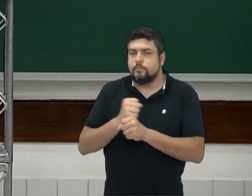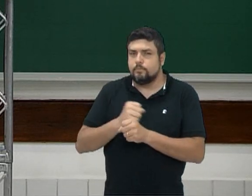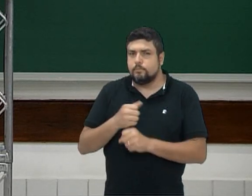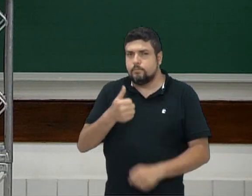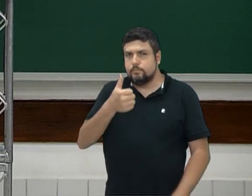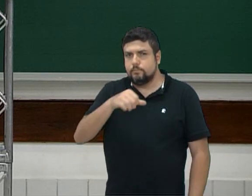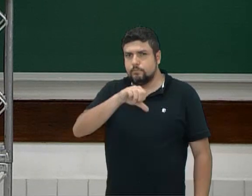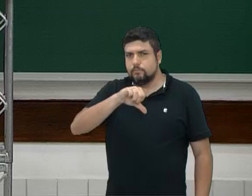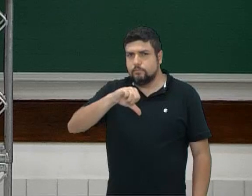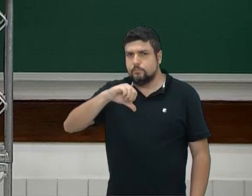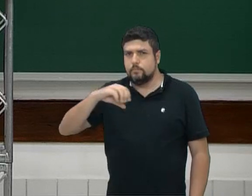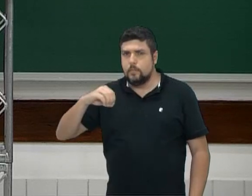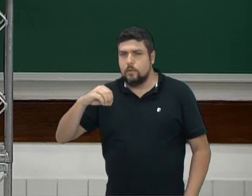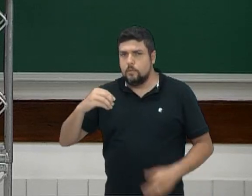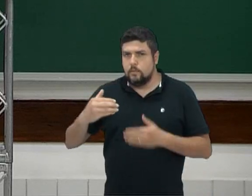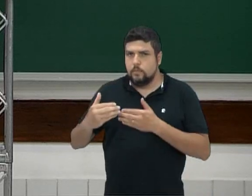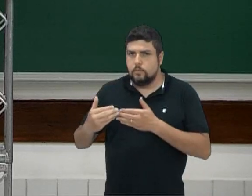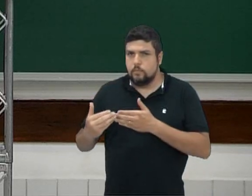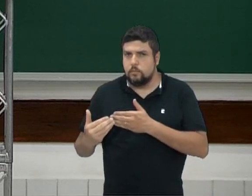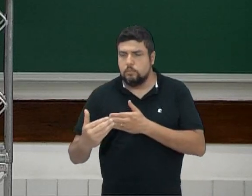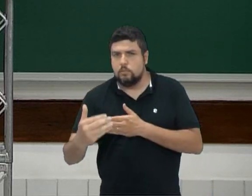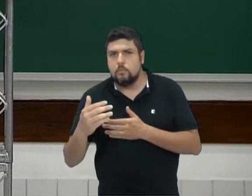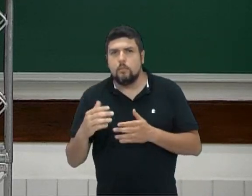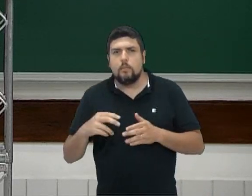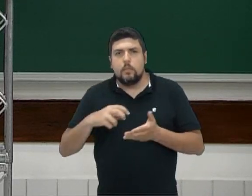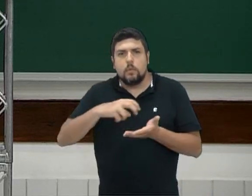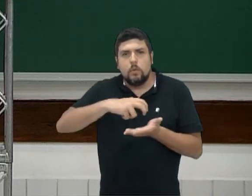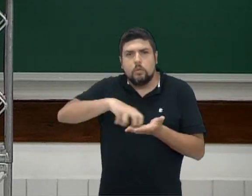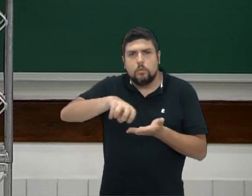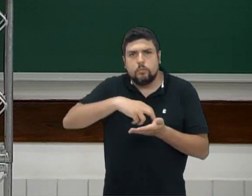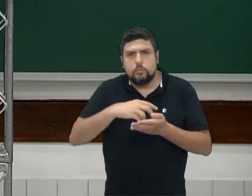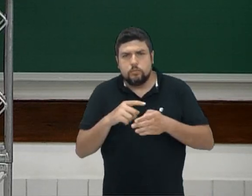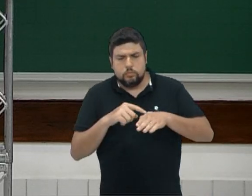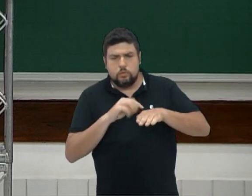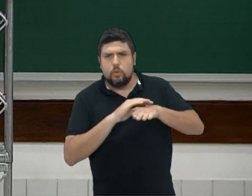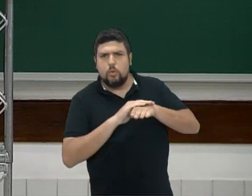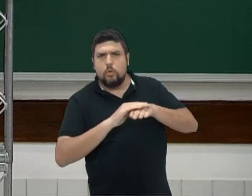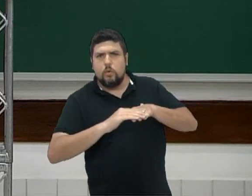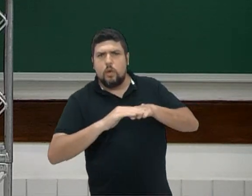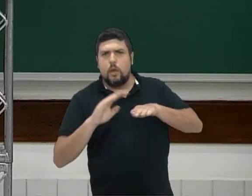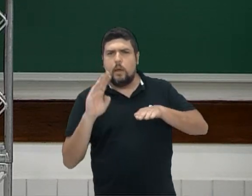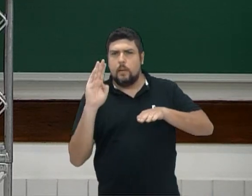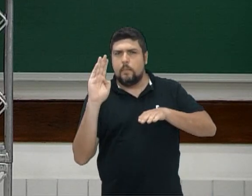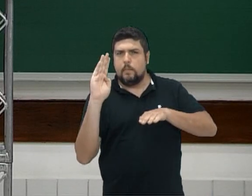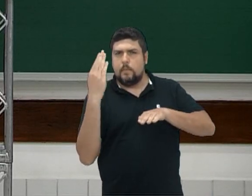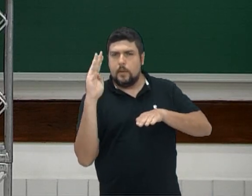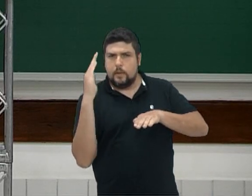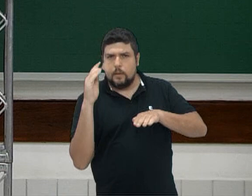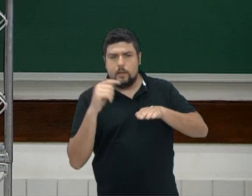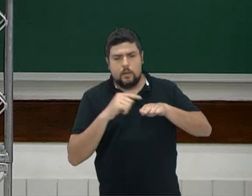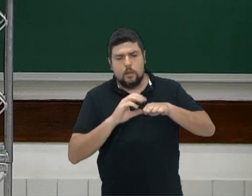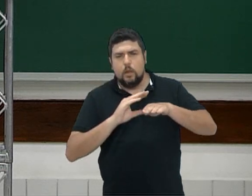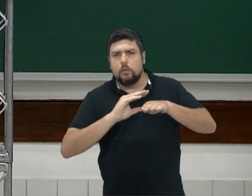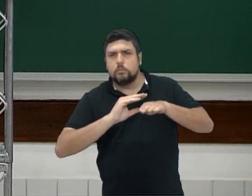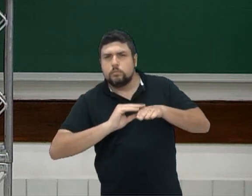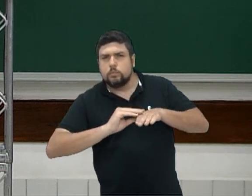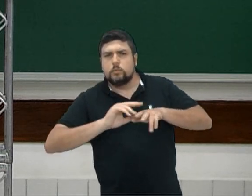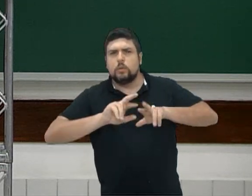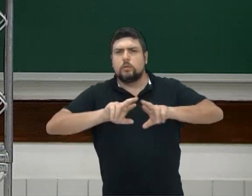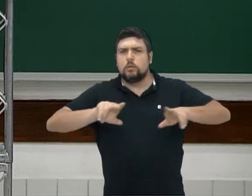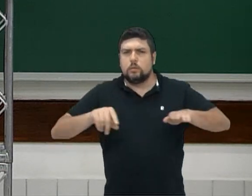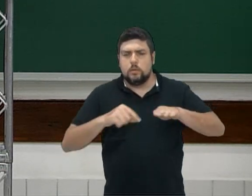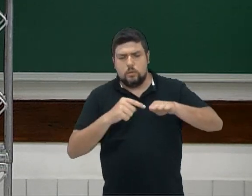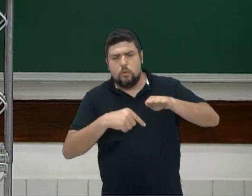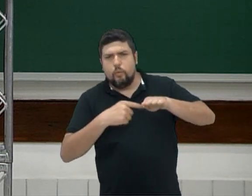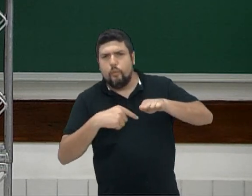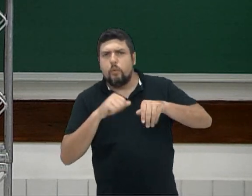temos melhoras nos equipamentos, né, mais tecnológicos e equipamentos mais leves, inclusive. Isso